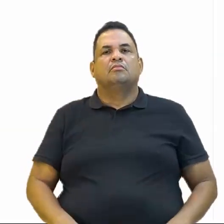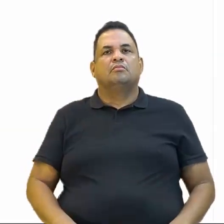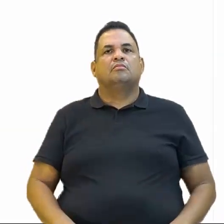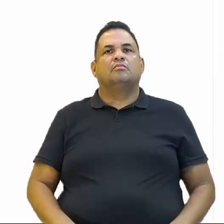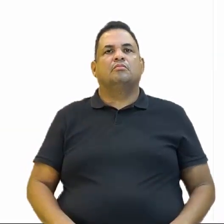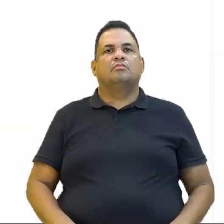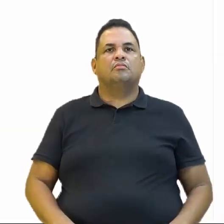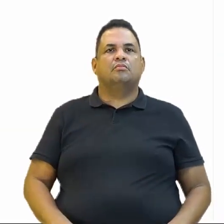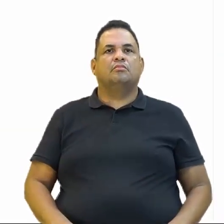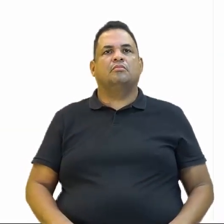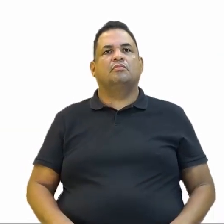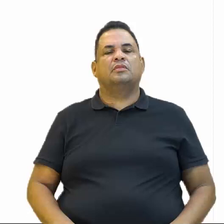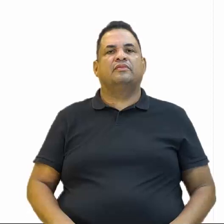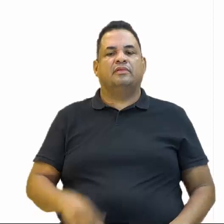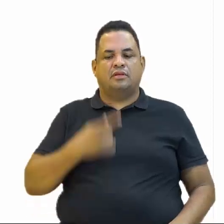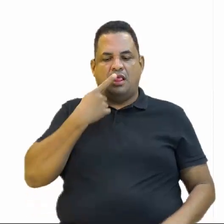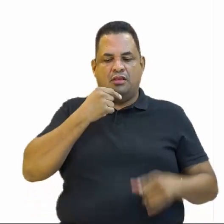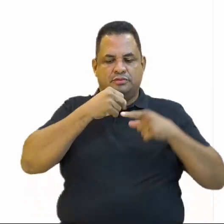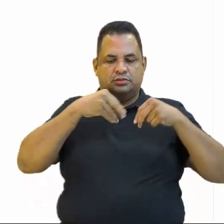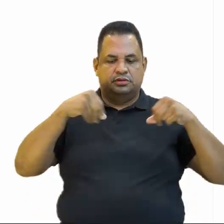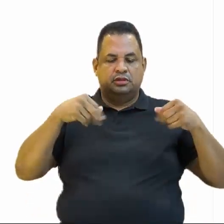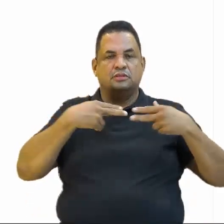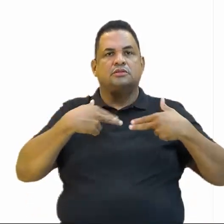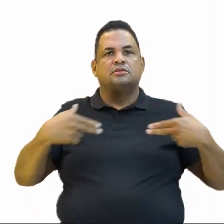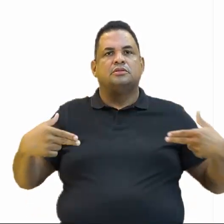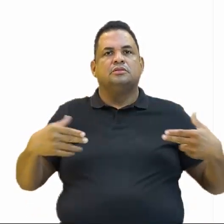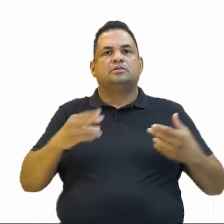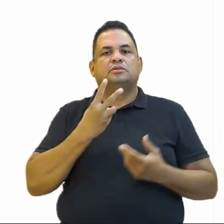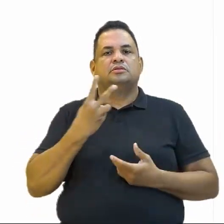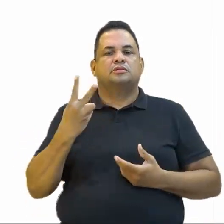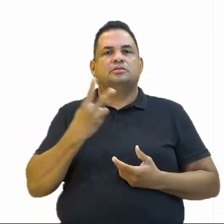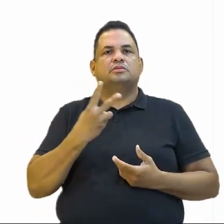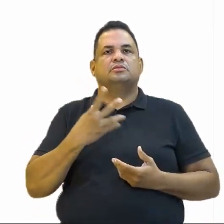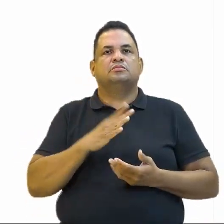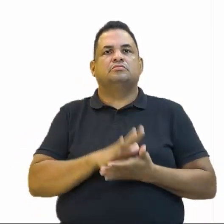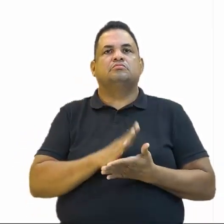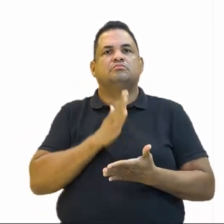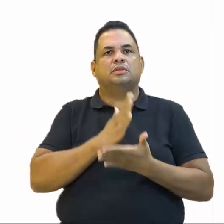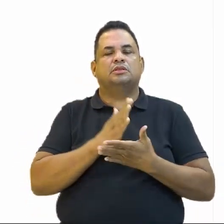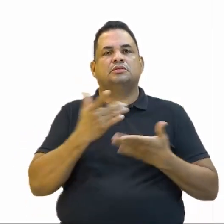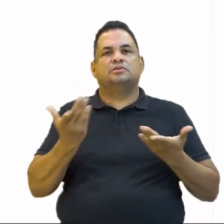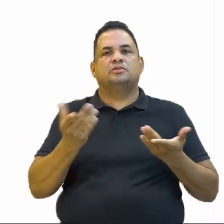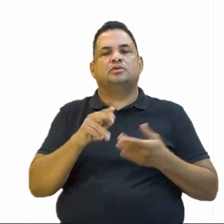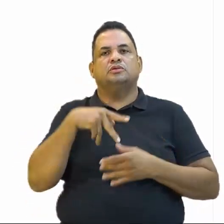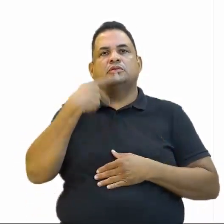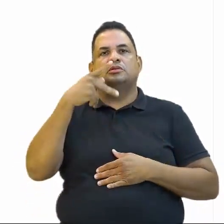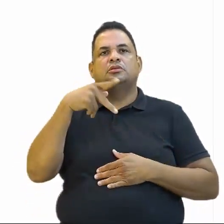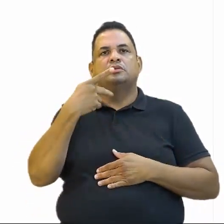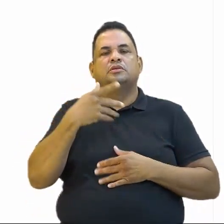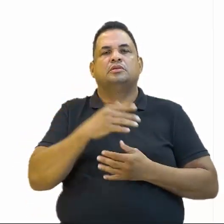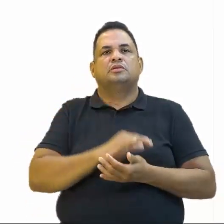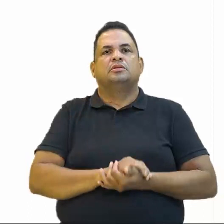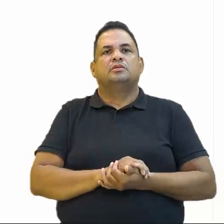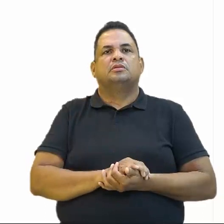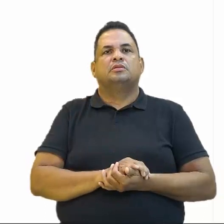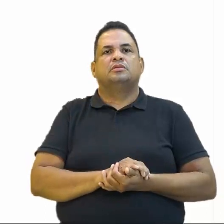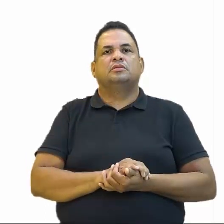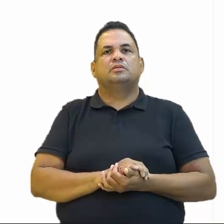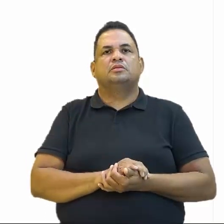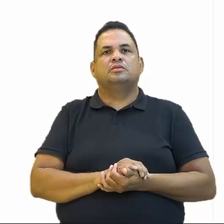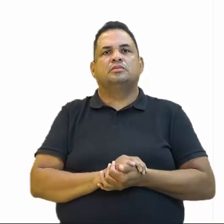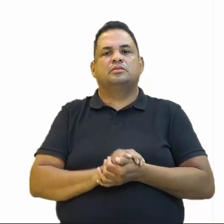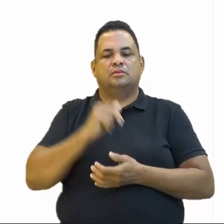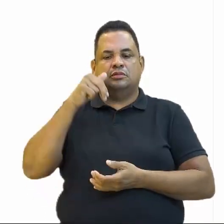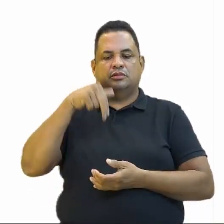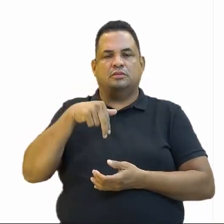falando sobre sais e nessa segunda parte dos sais nós estamos falando sobre o cloreto de sódio,